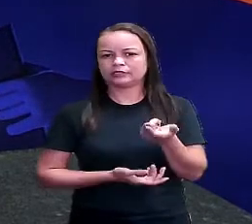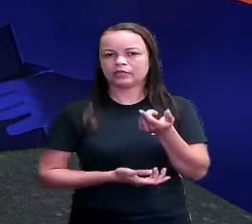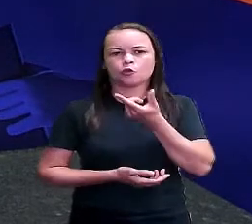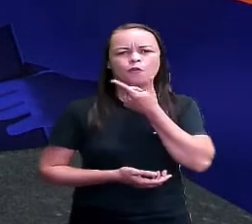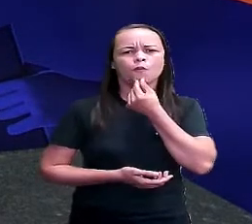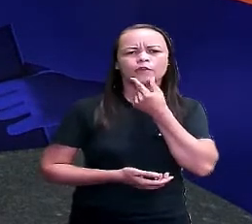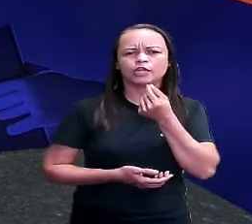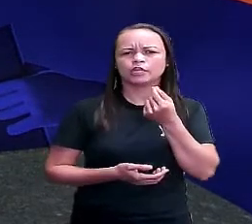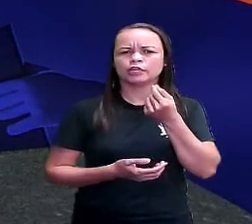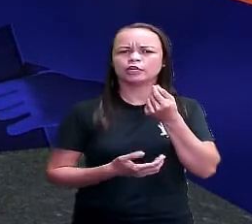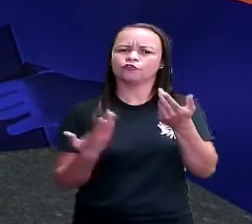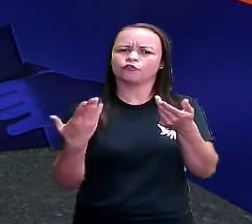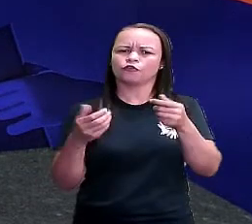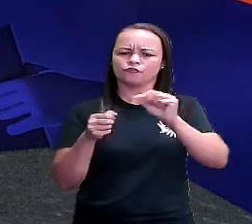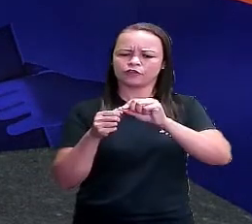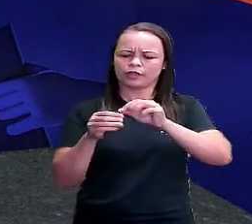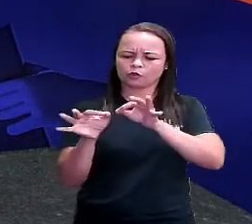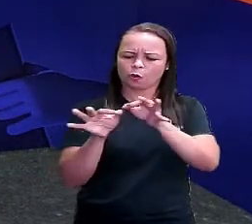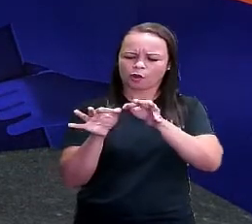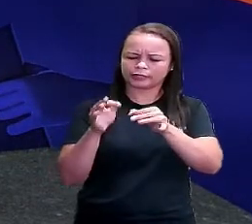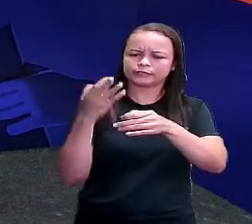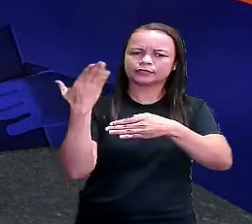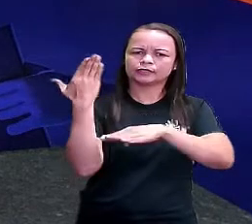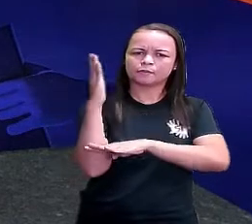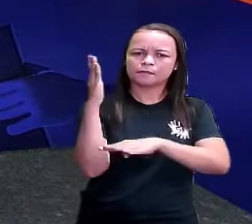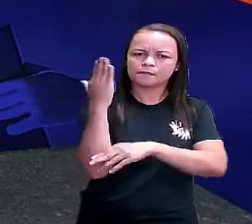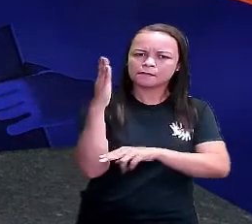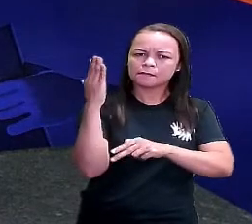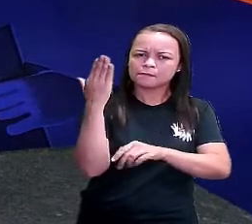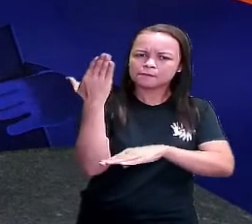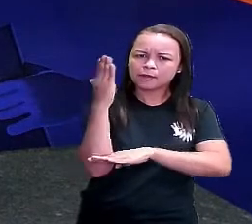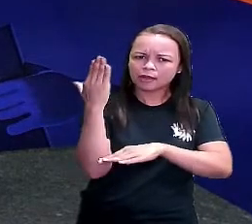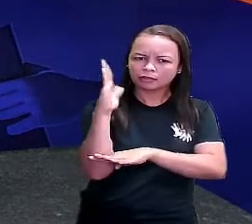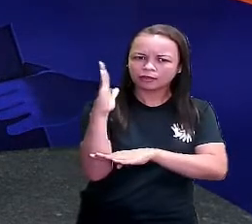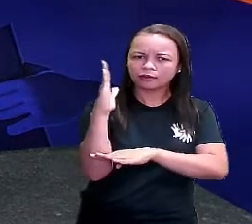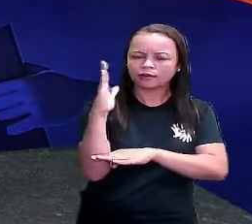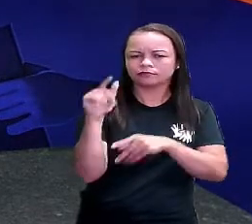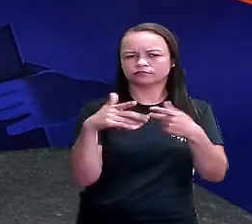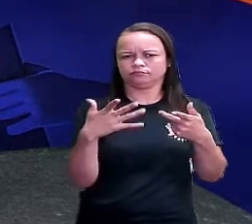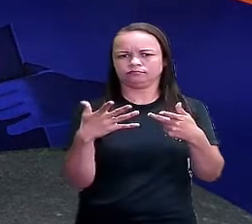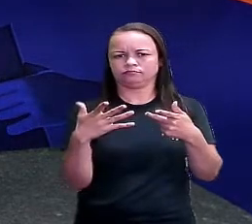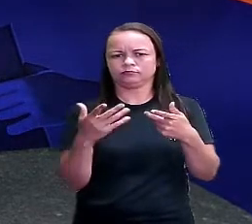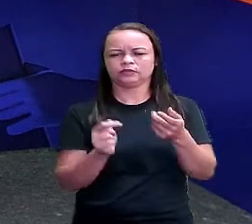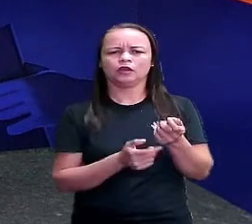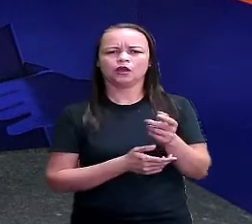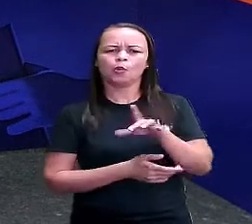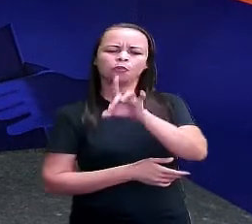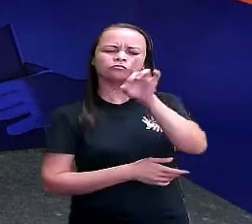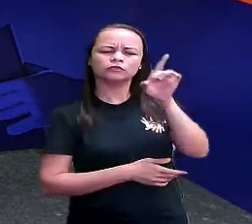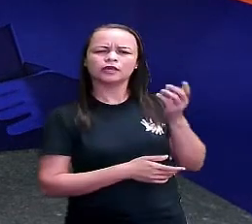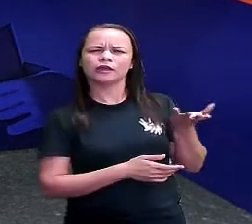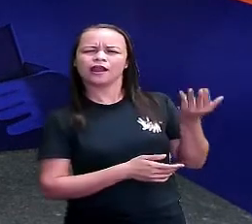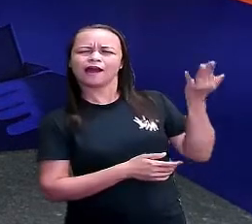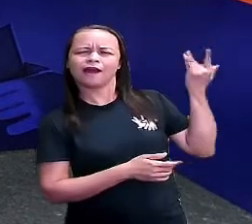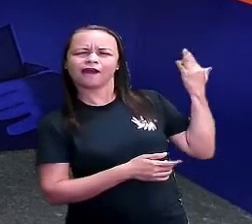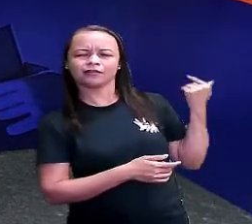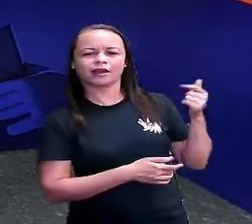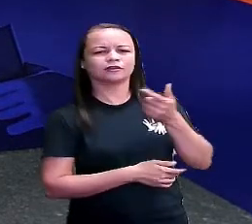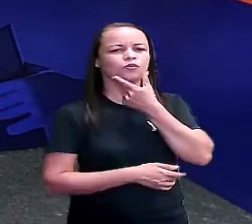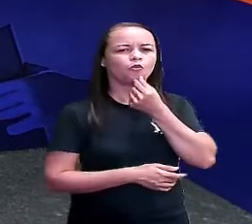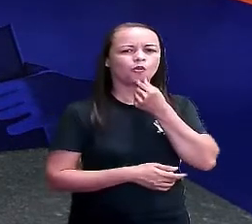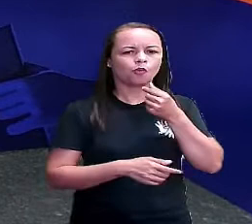um boneco feito de madeira. Pois é. Era uma vez um homem que trabalhava com